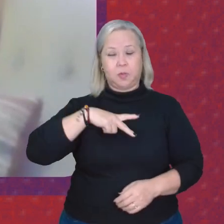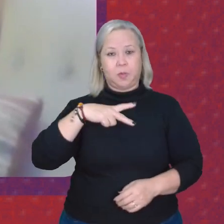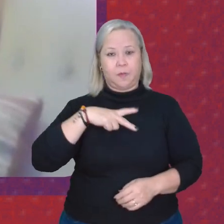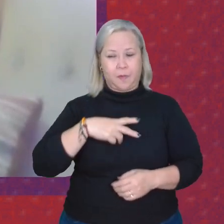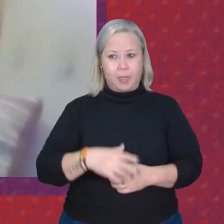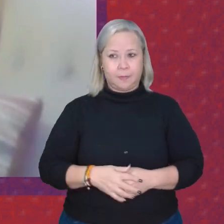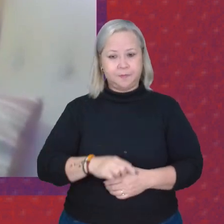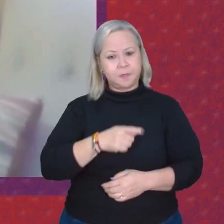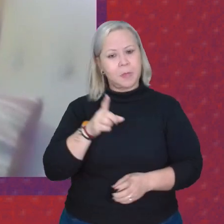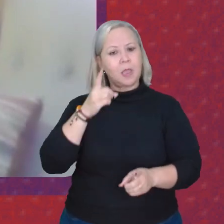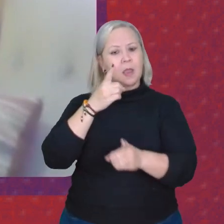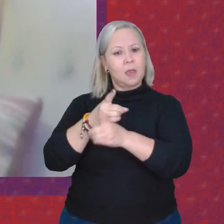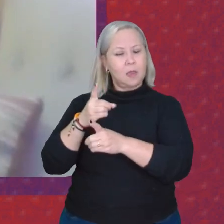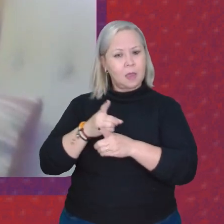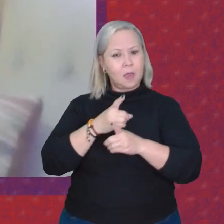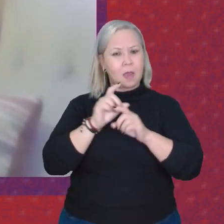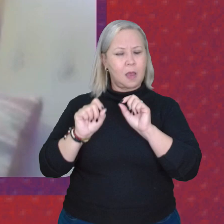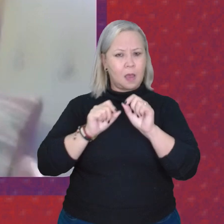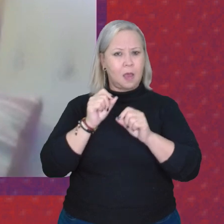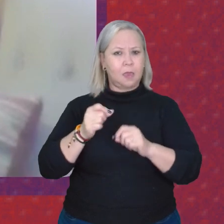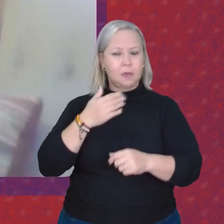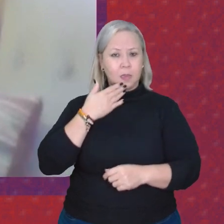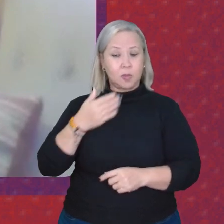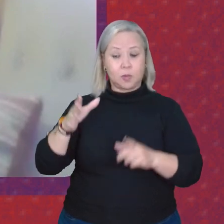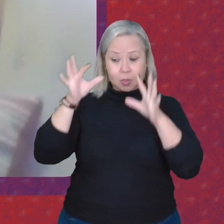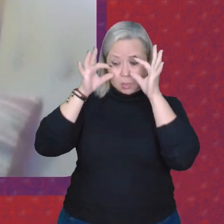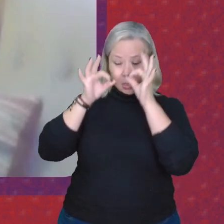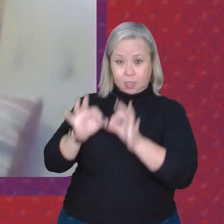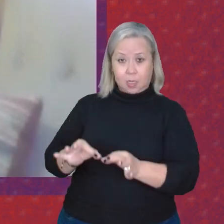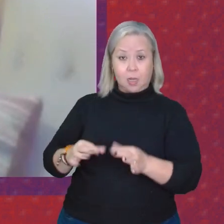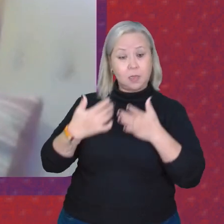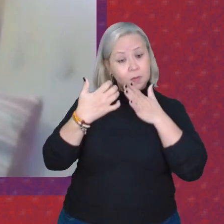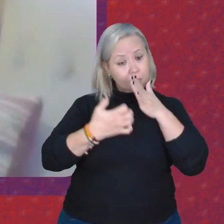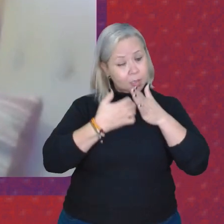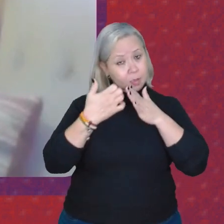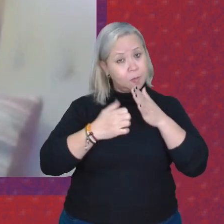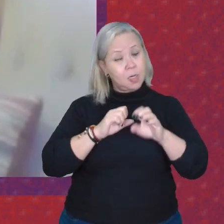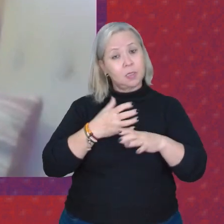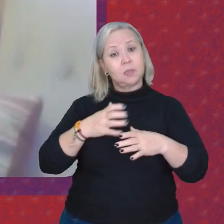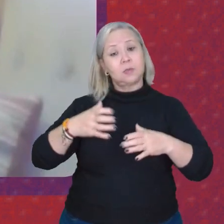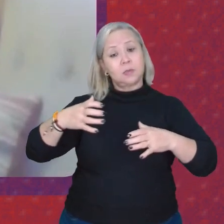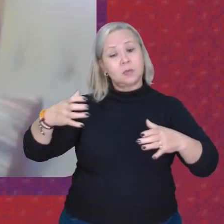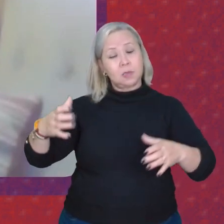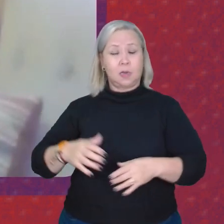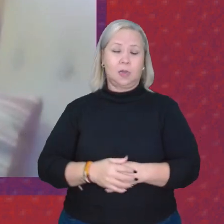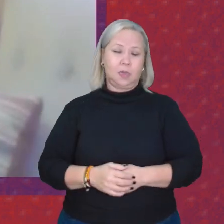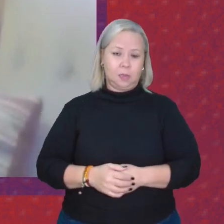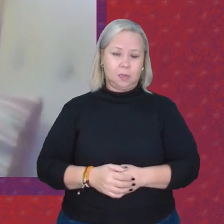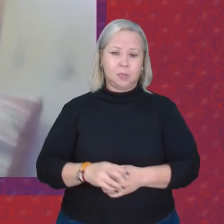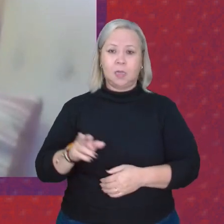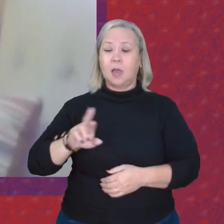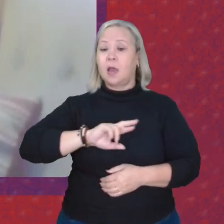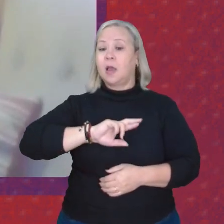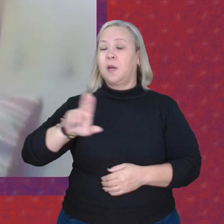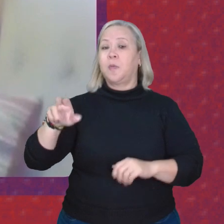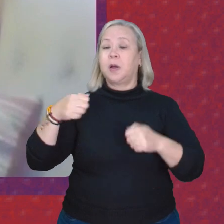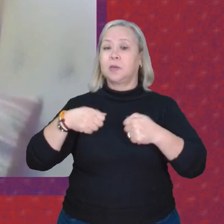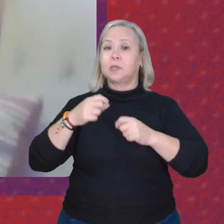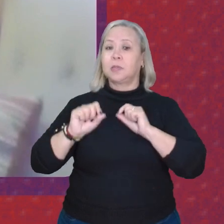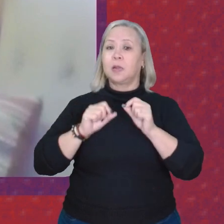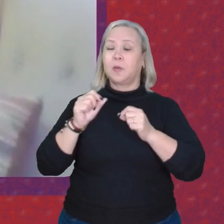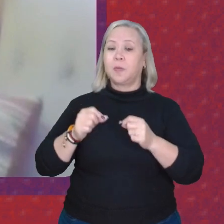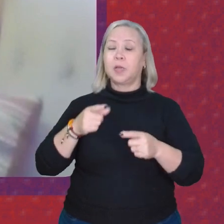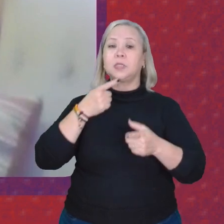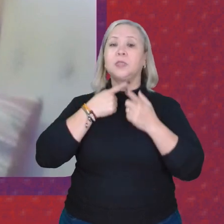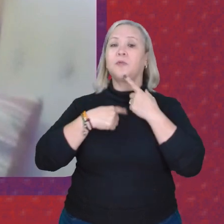elas atendem, evidentemente, os interesses das grandes corporações, dos grandes negócios, mas não necessariamente os interesses